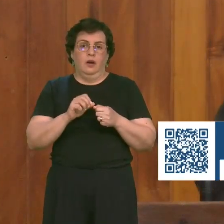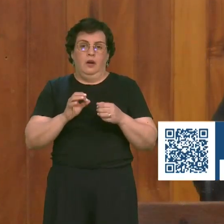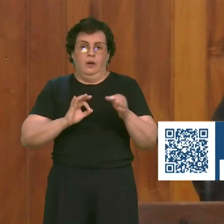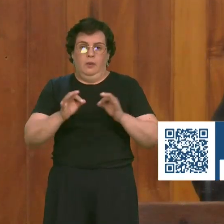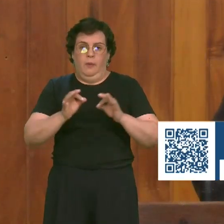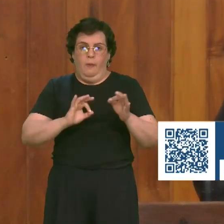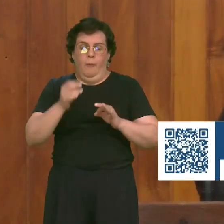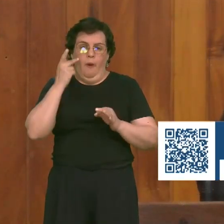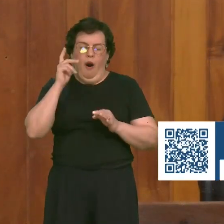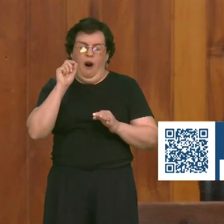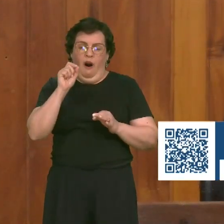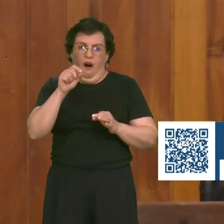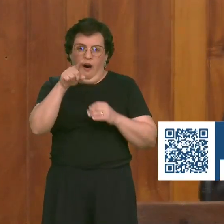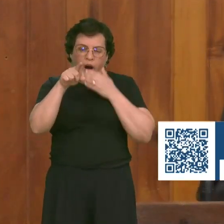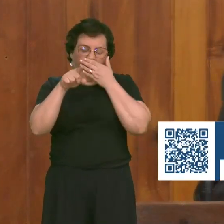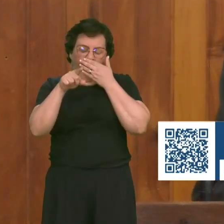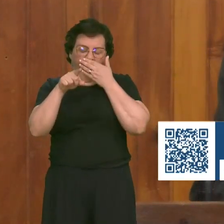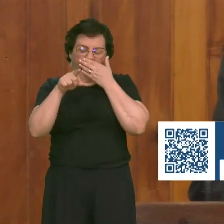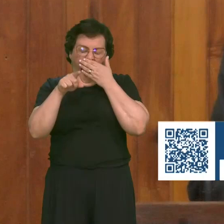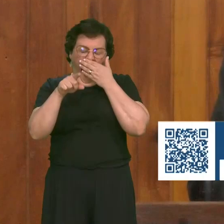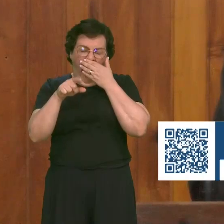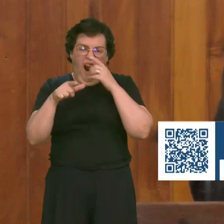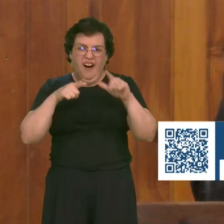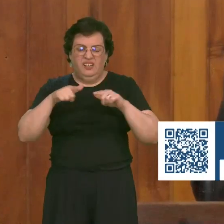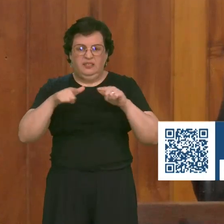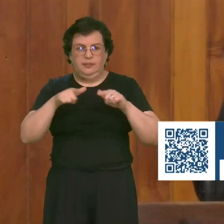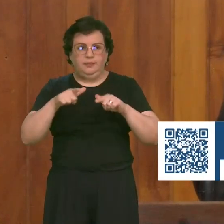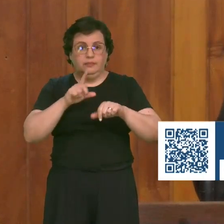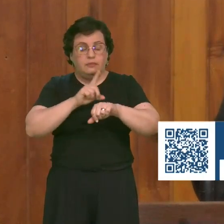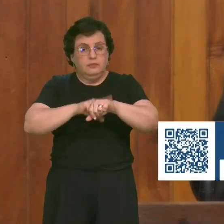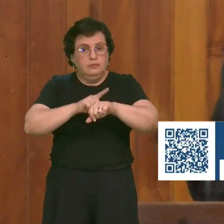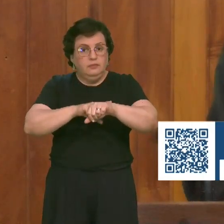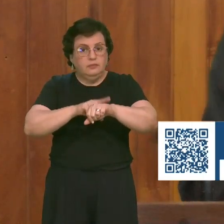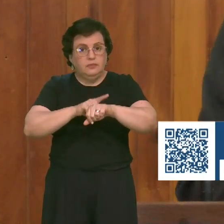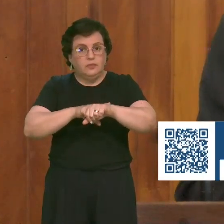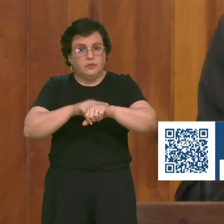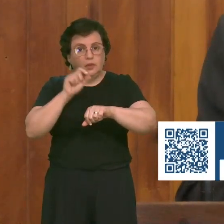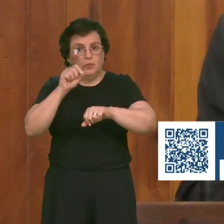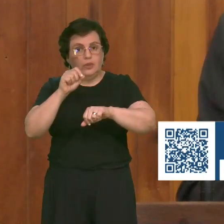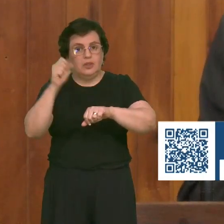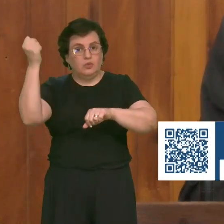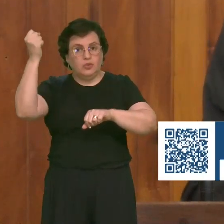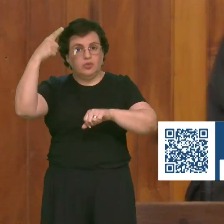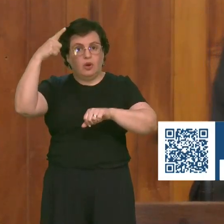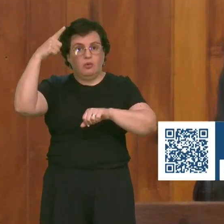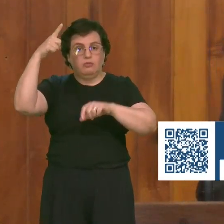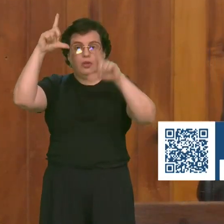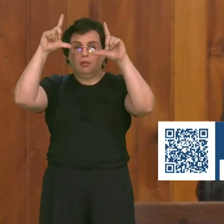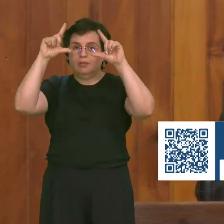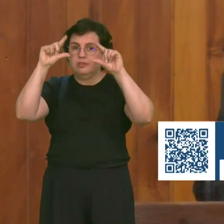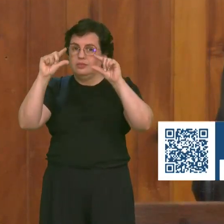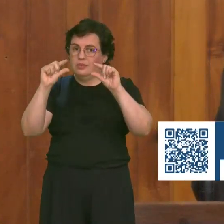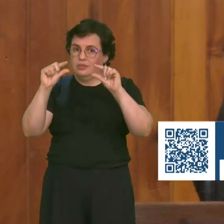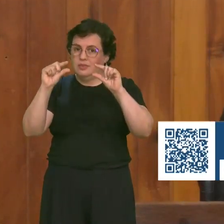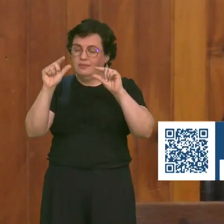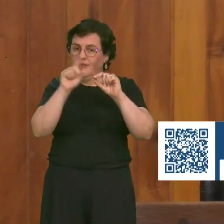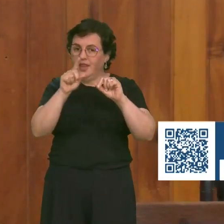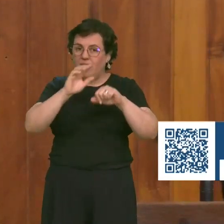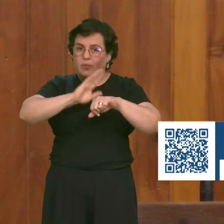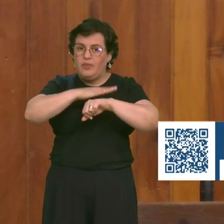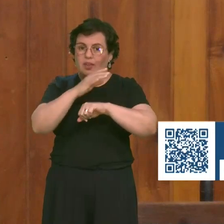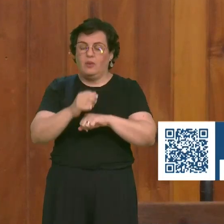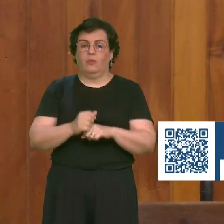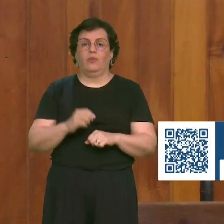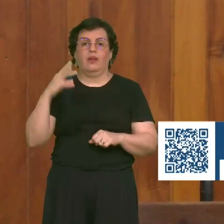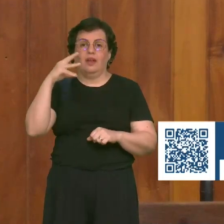adequação para que ele cumpra essa carga horária Nos períodos onde o sol não é tão quente desde